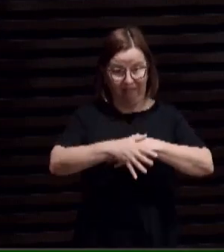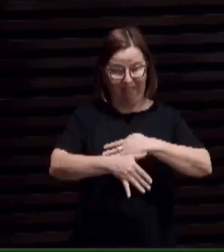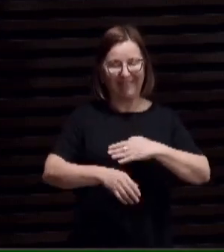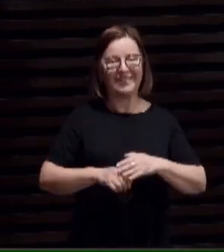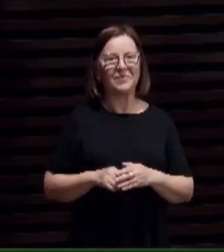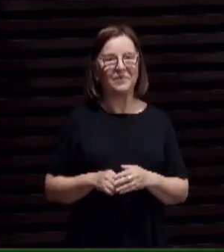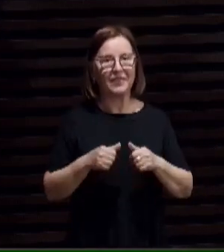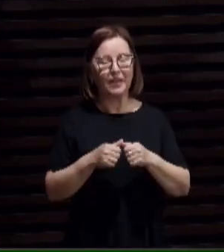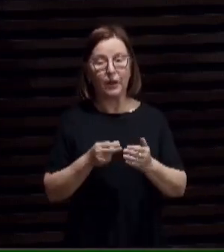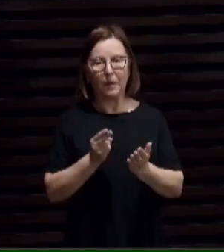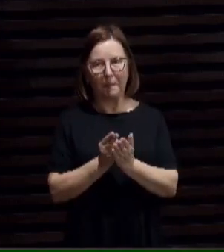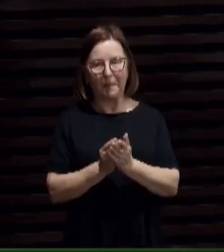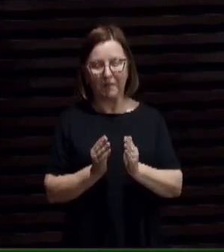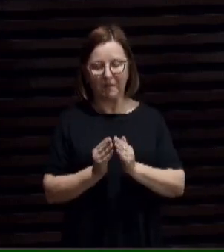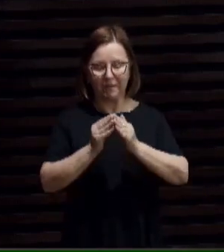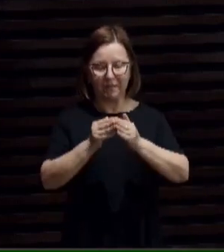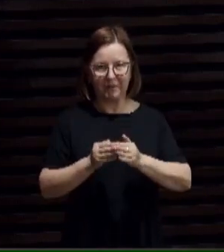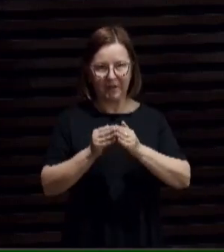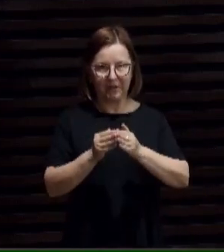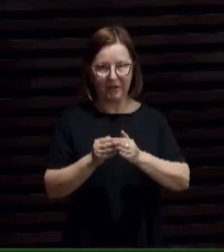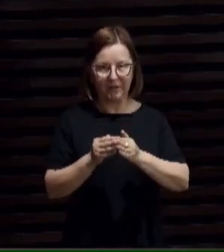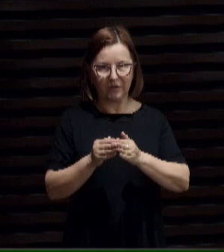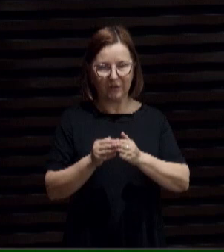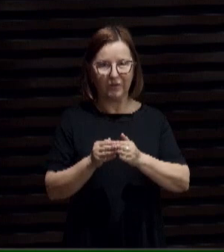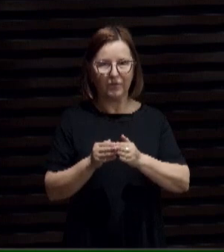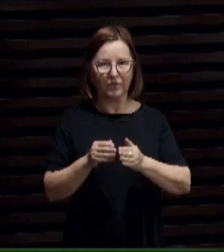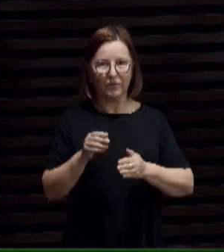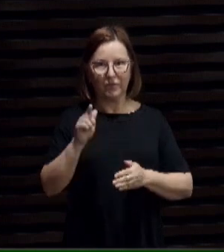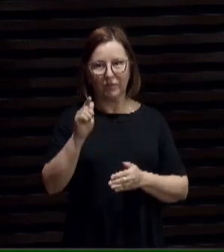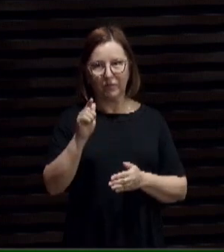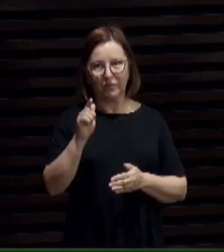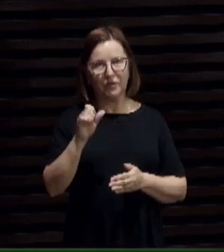Estava no mesmo barco com o Dr. Gilberto.